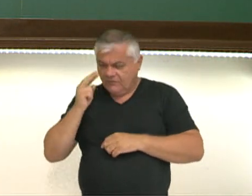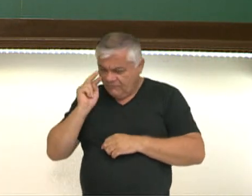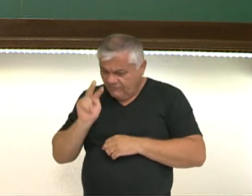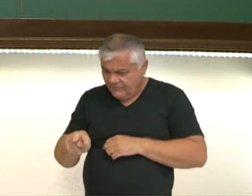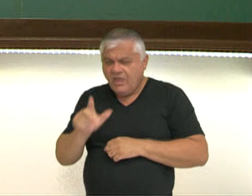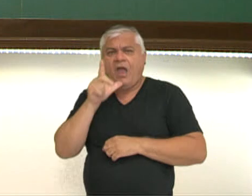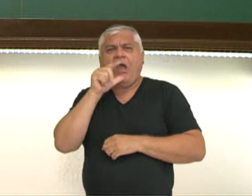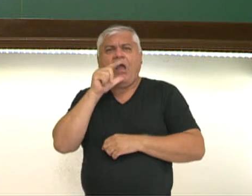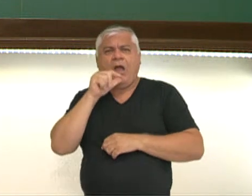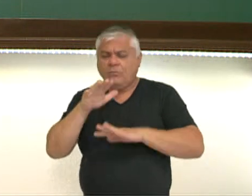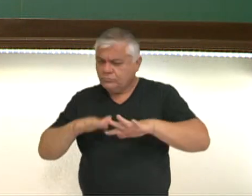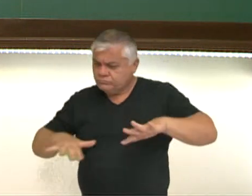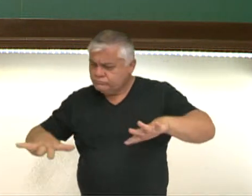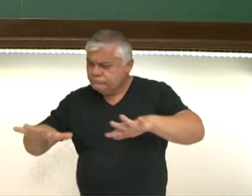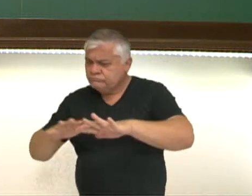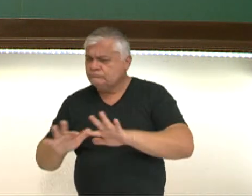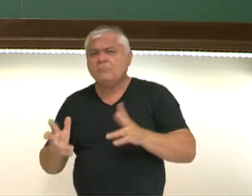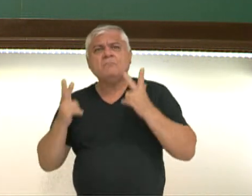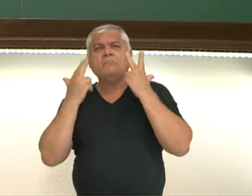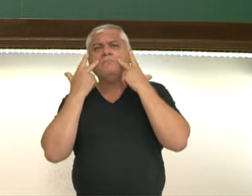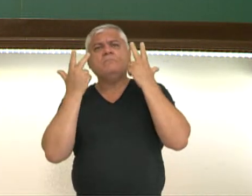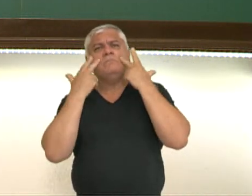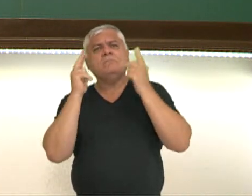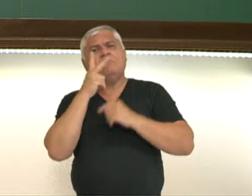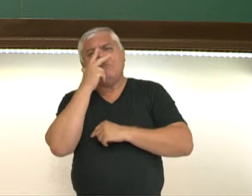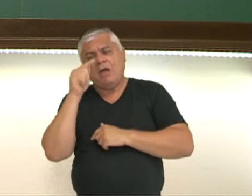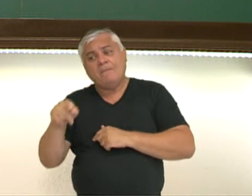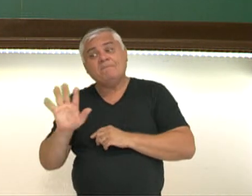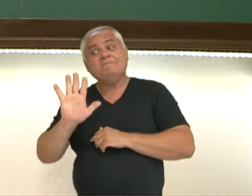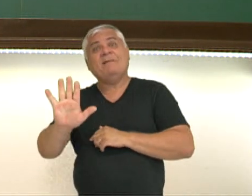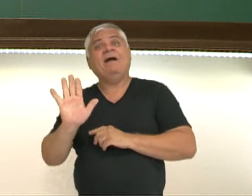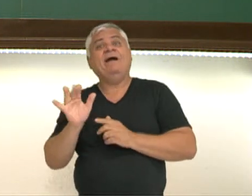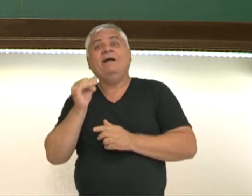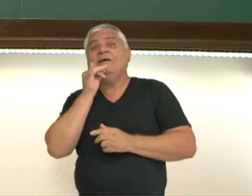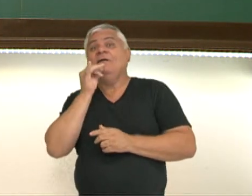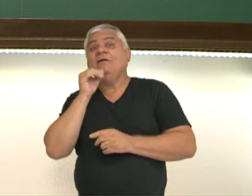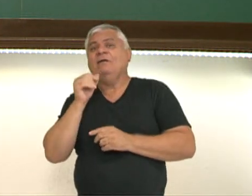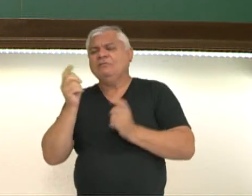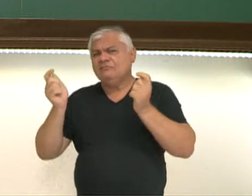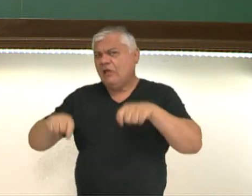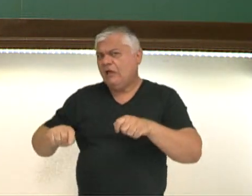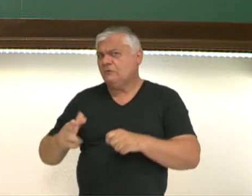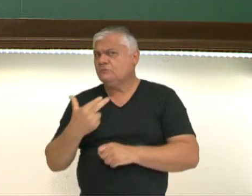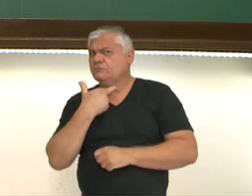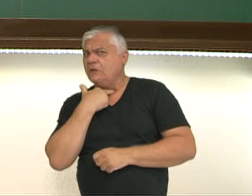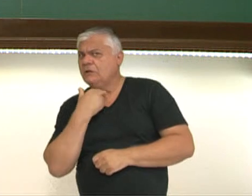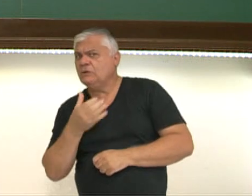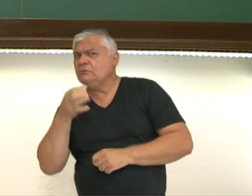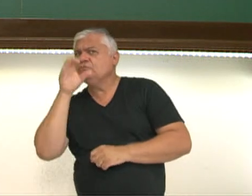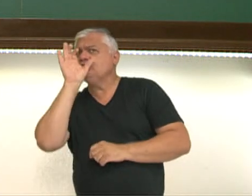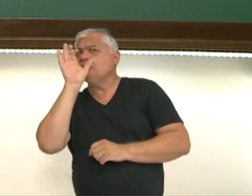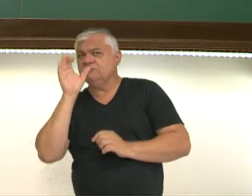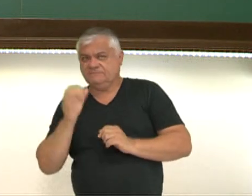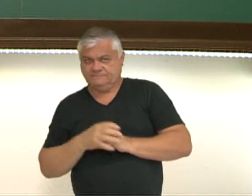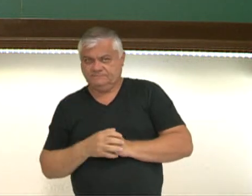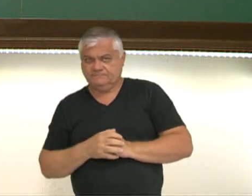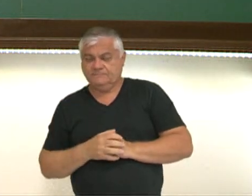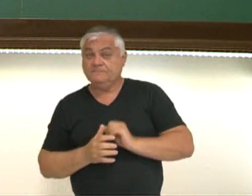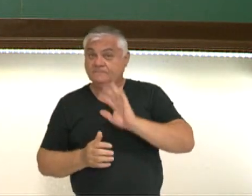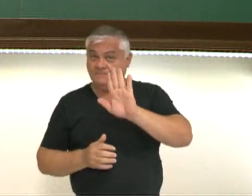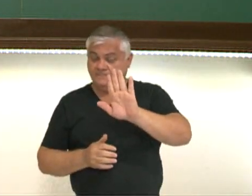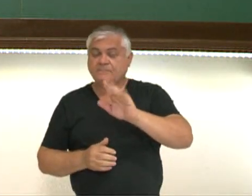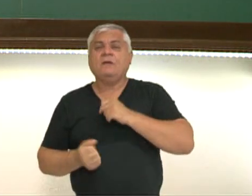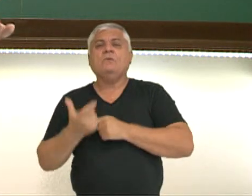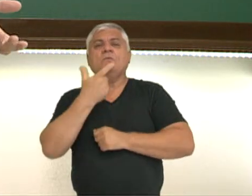não consegue identificar se aquela água está ou não própria para o consumo, tá certo? Pensando nisso, o